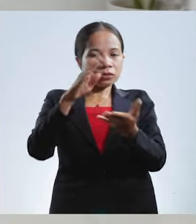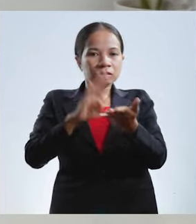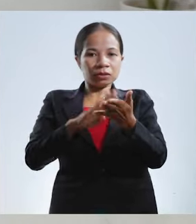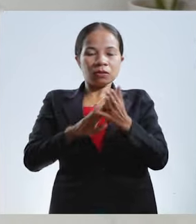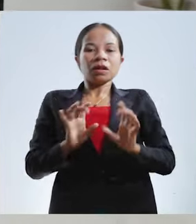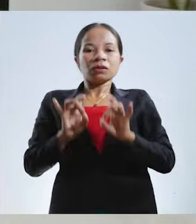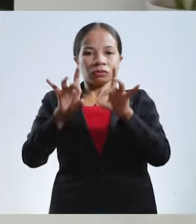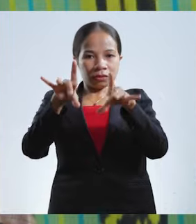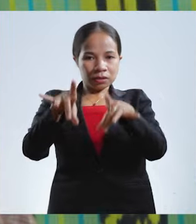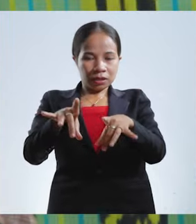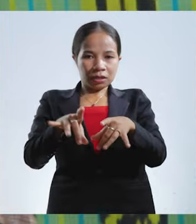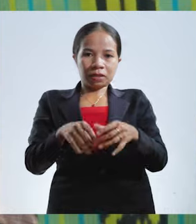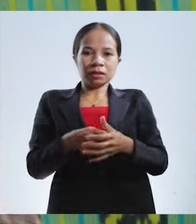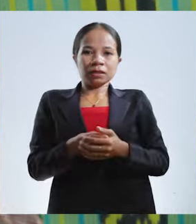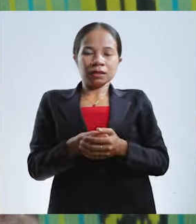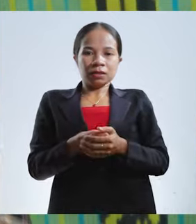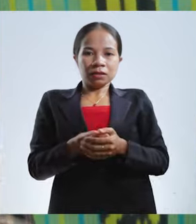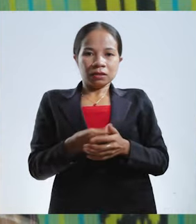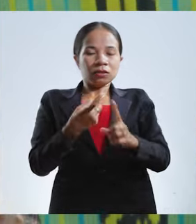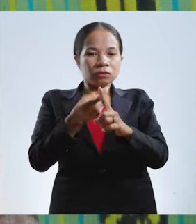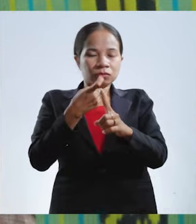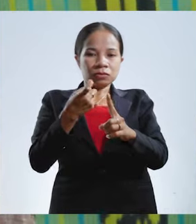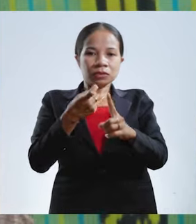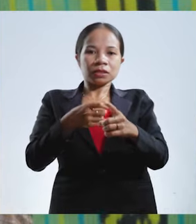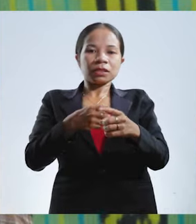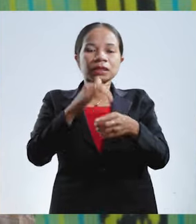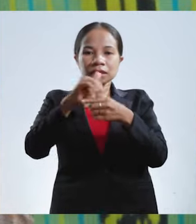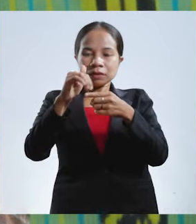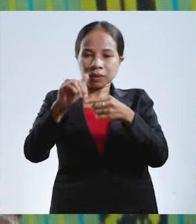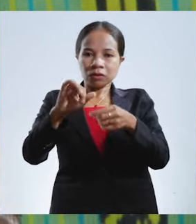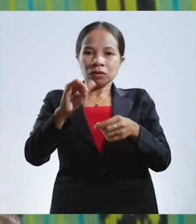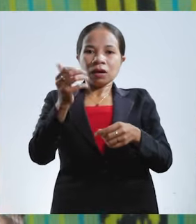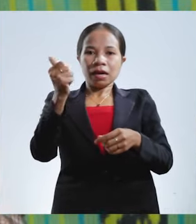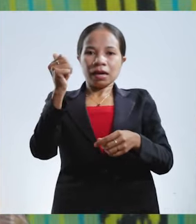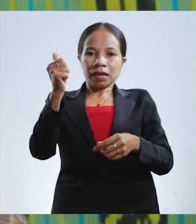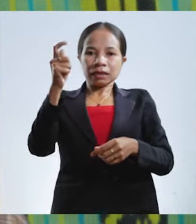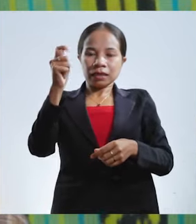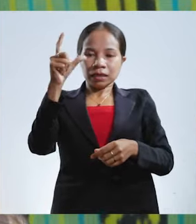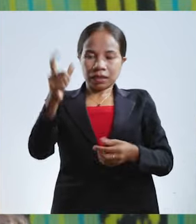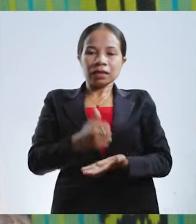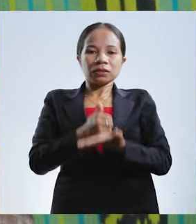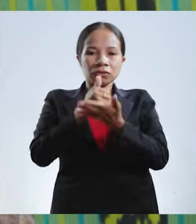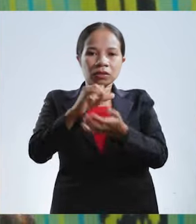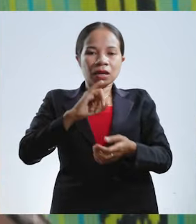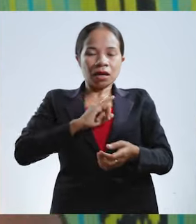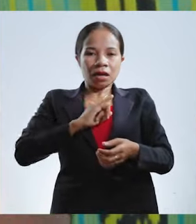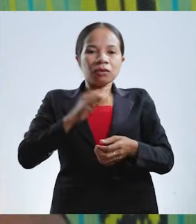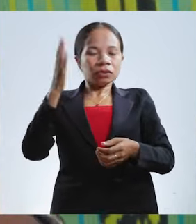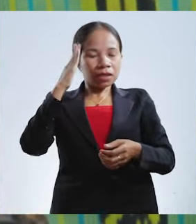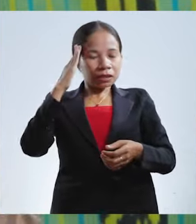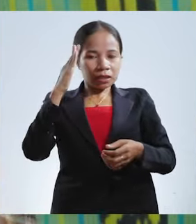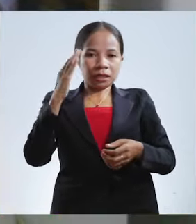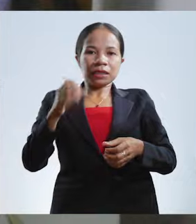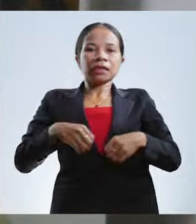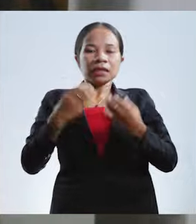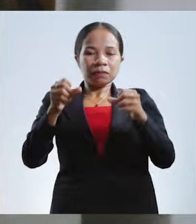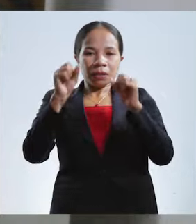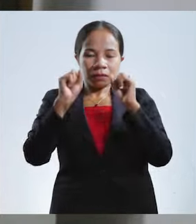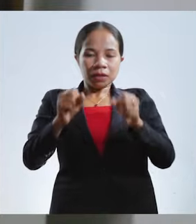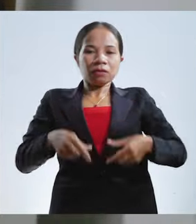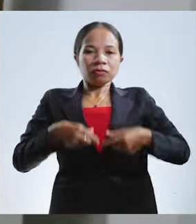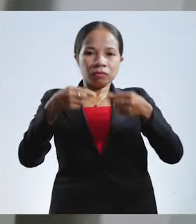estudo Australia Rasik. Liu si brief yesi sene hau ATL ajuda hau hori bele ATL ma juven si unifisa hirama